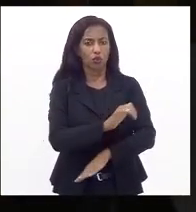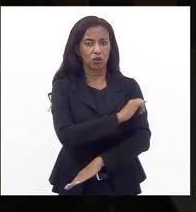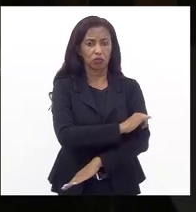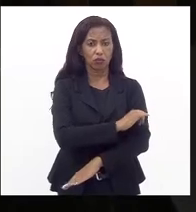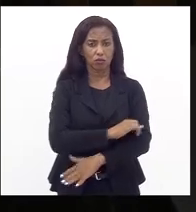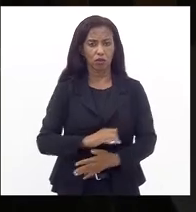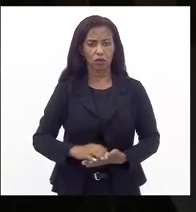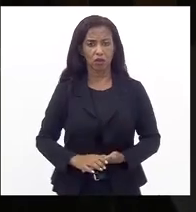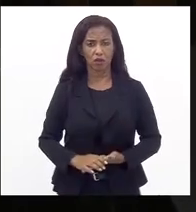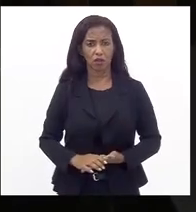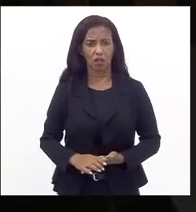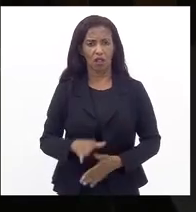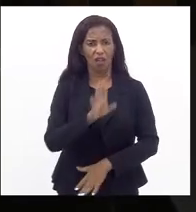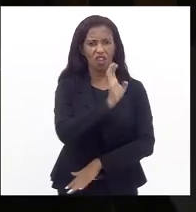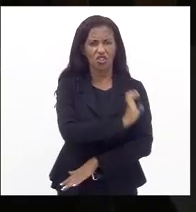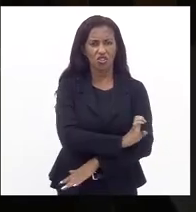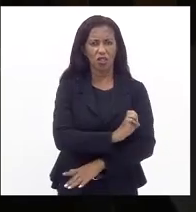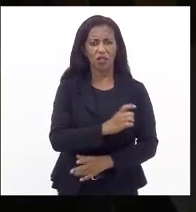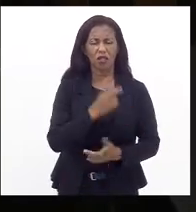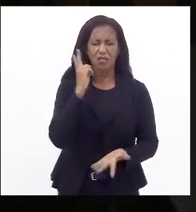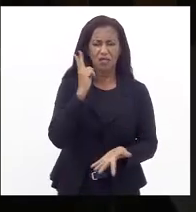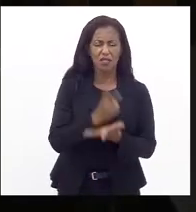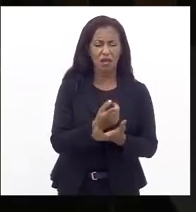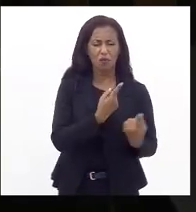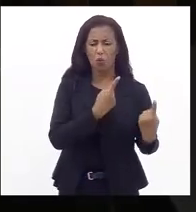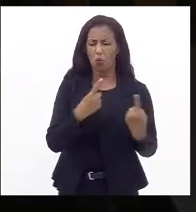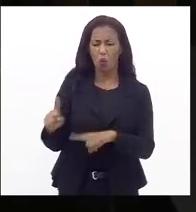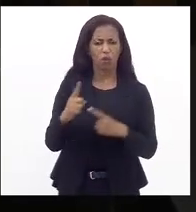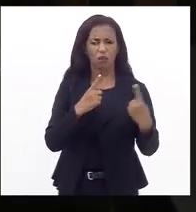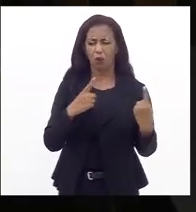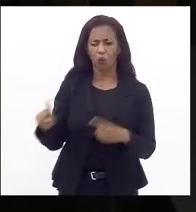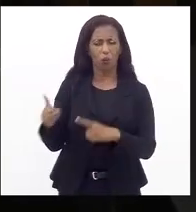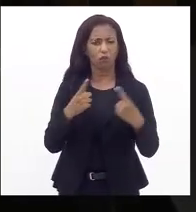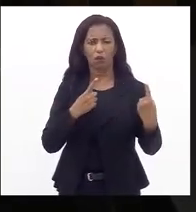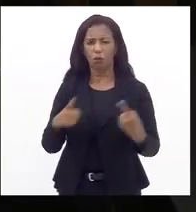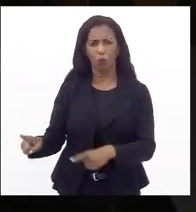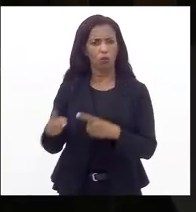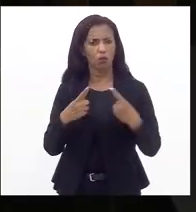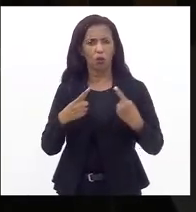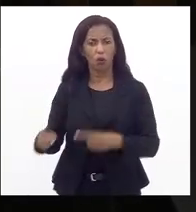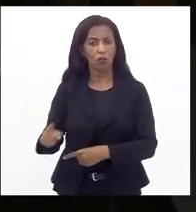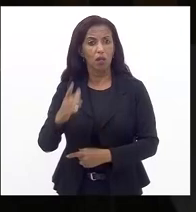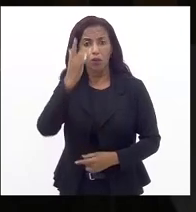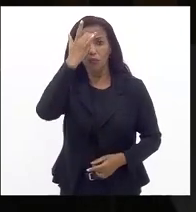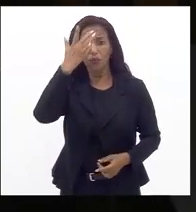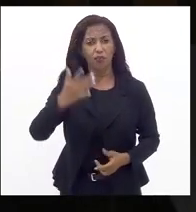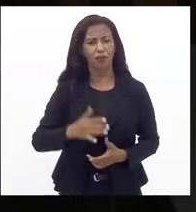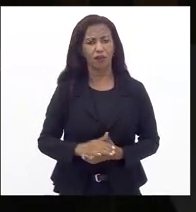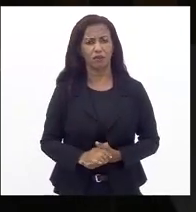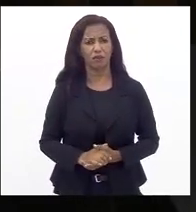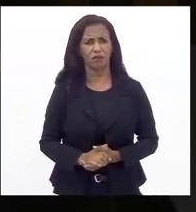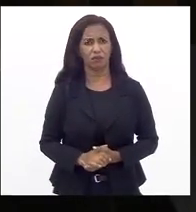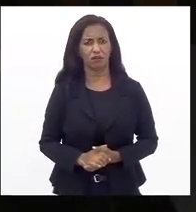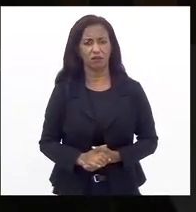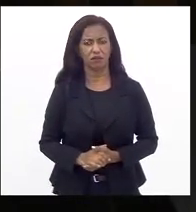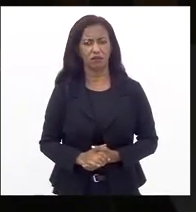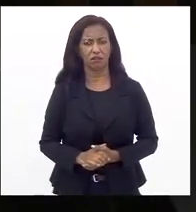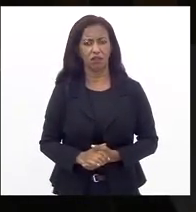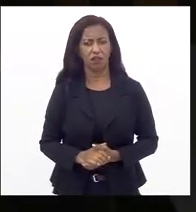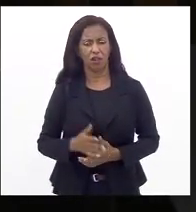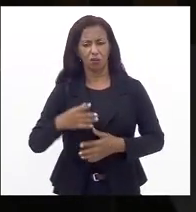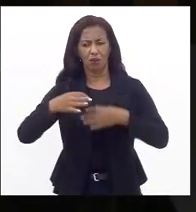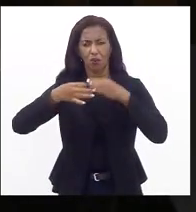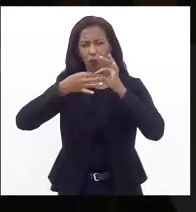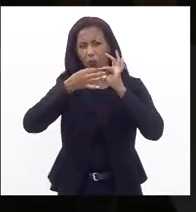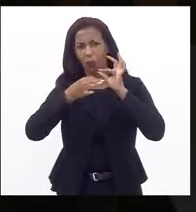Janeiro a esquerda foi contra todas as vezes e é muito fácil e numa